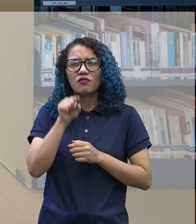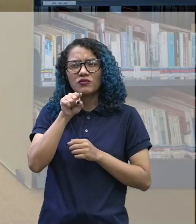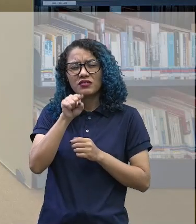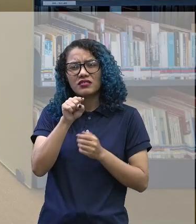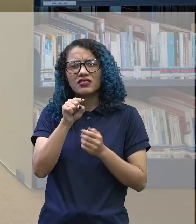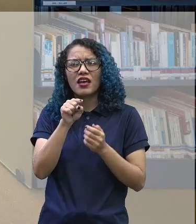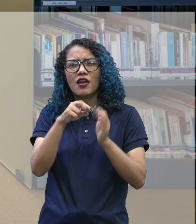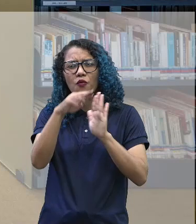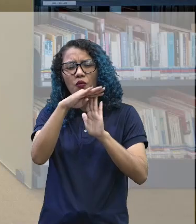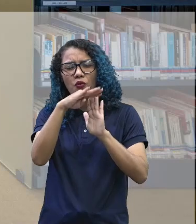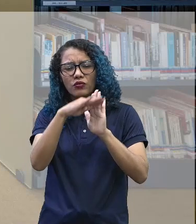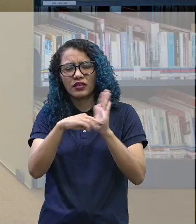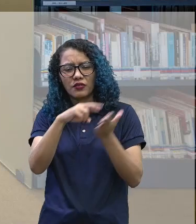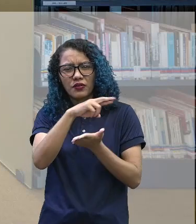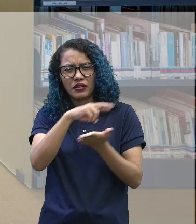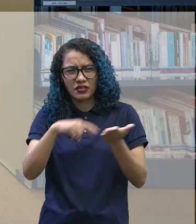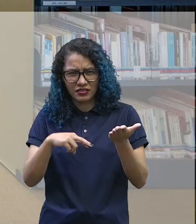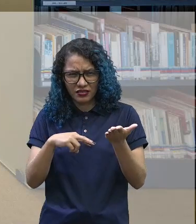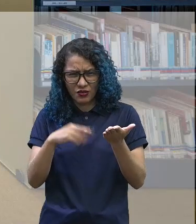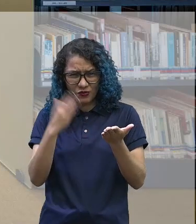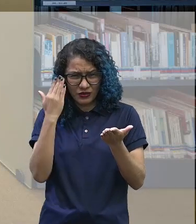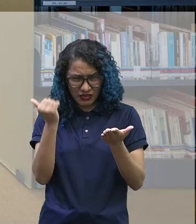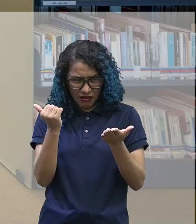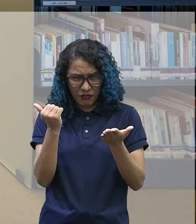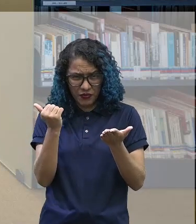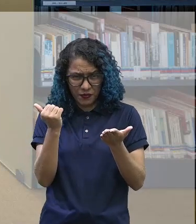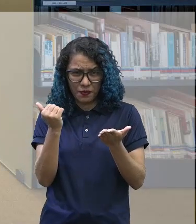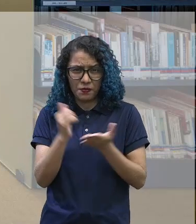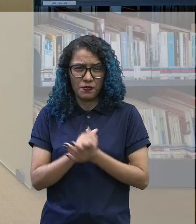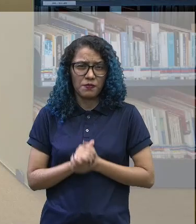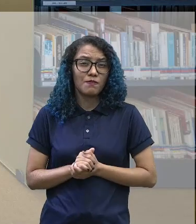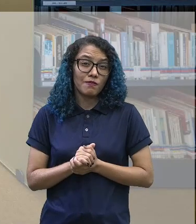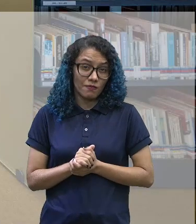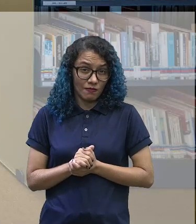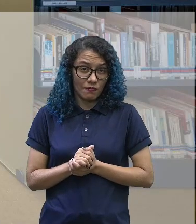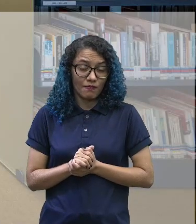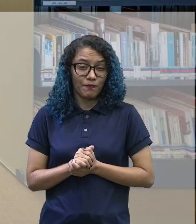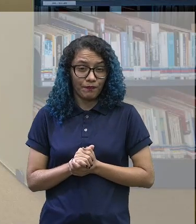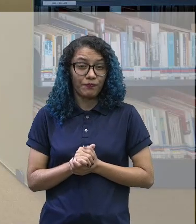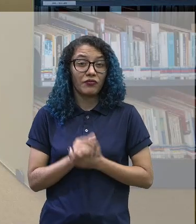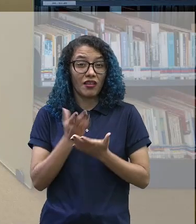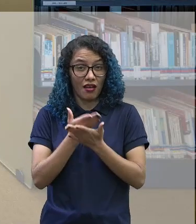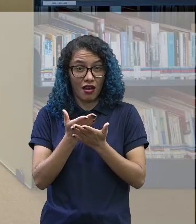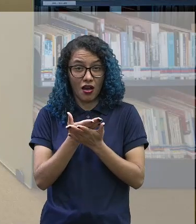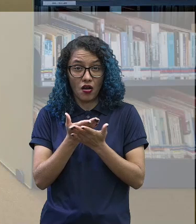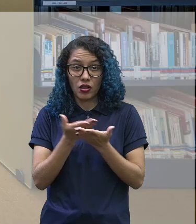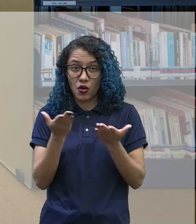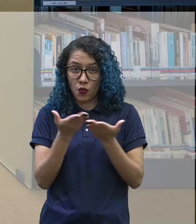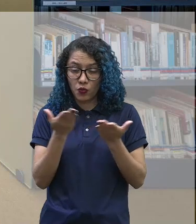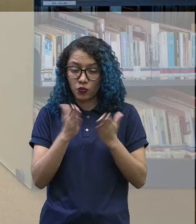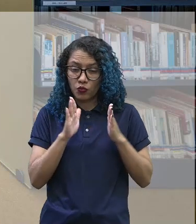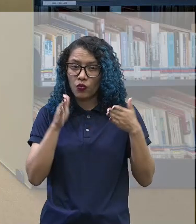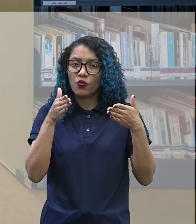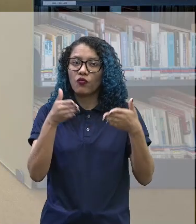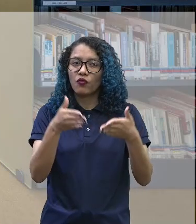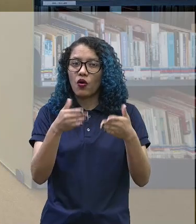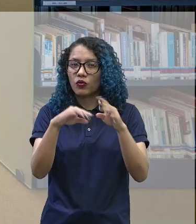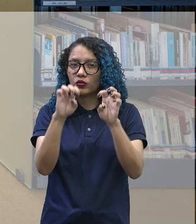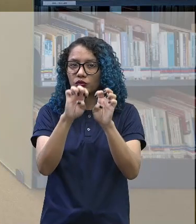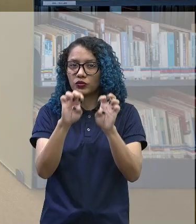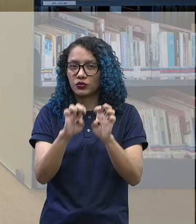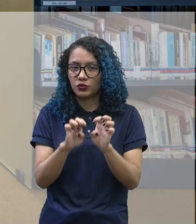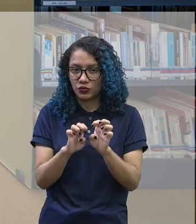sabe, na verdade, o que é um roteiro de redação. A nossa aula ela está pautada na